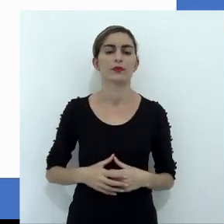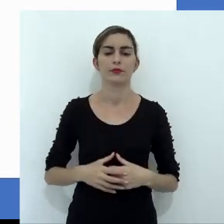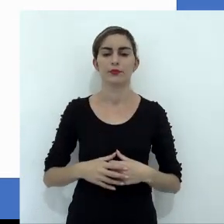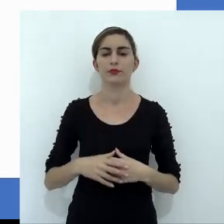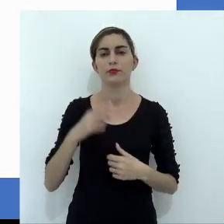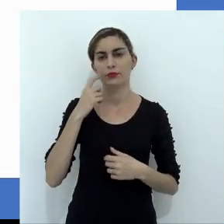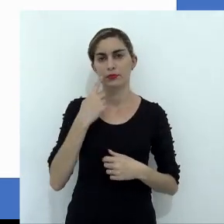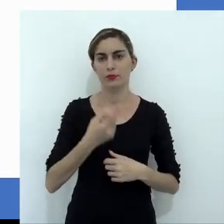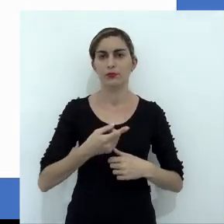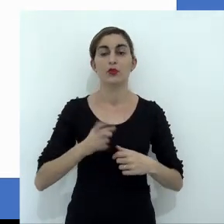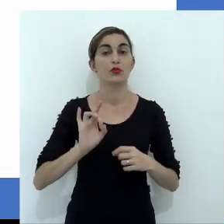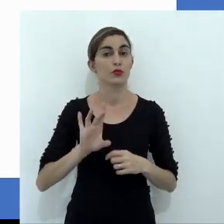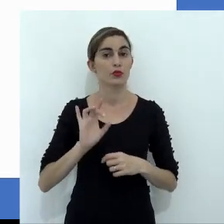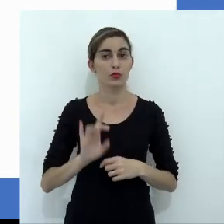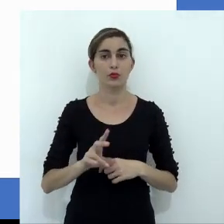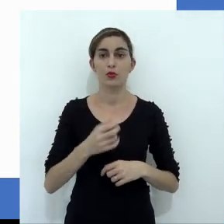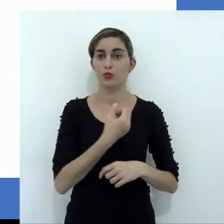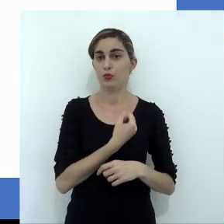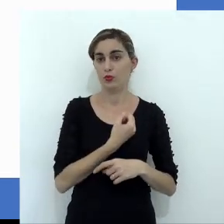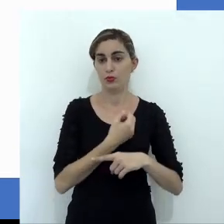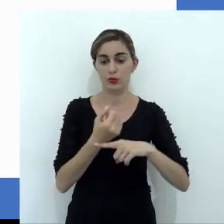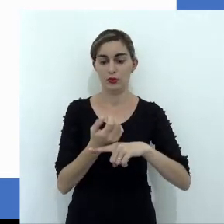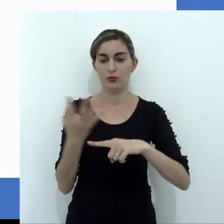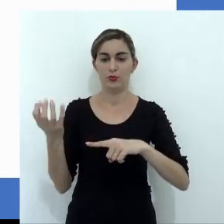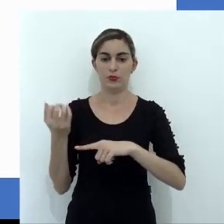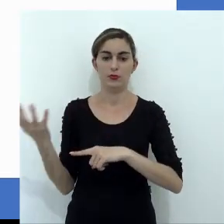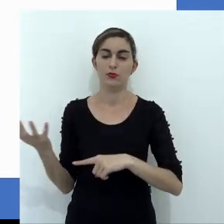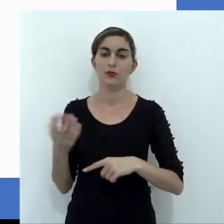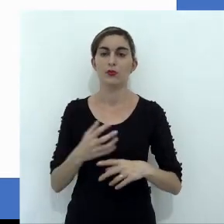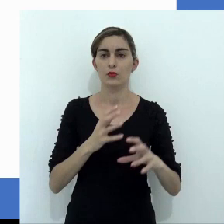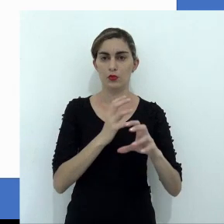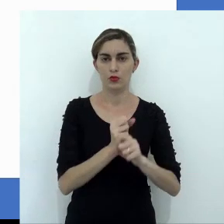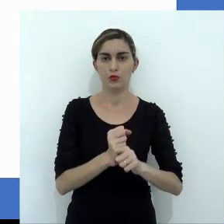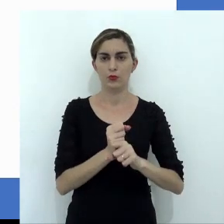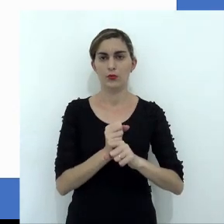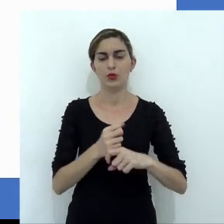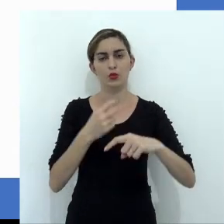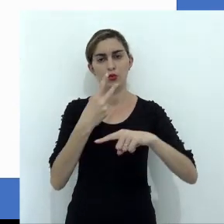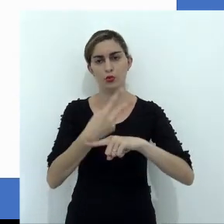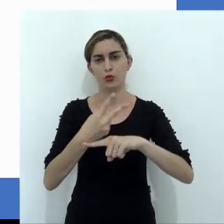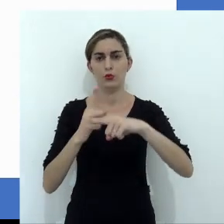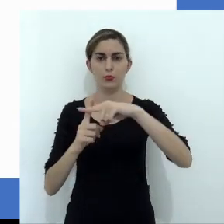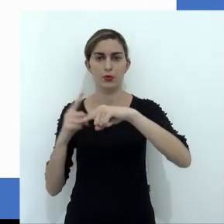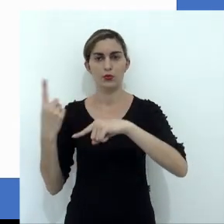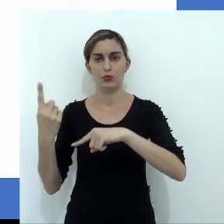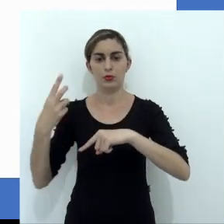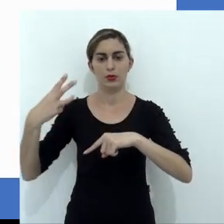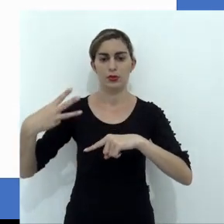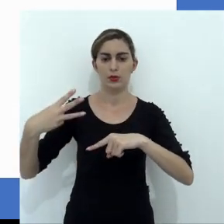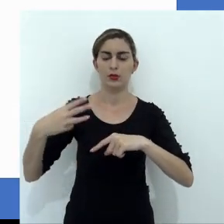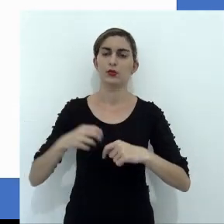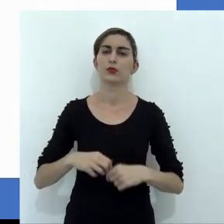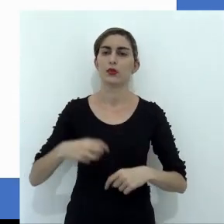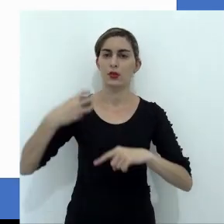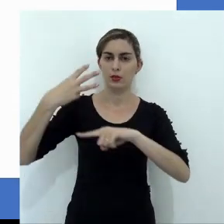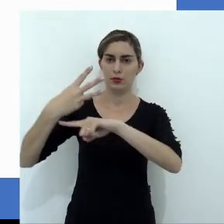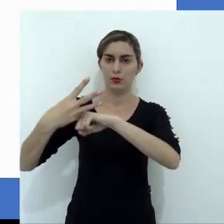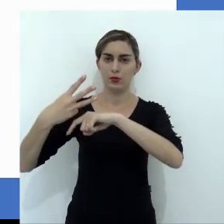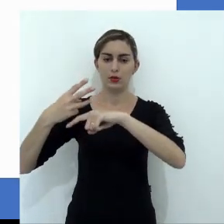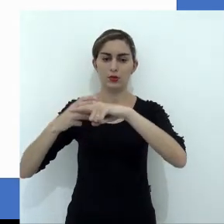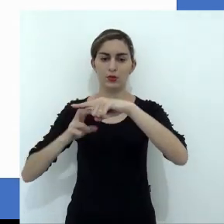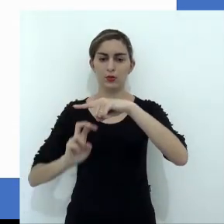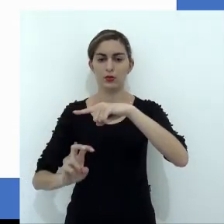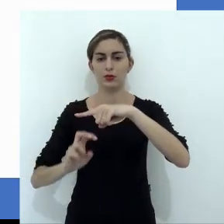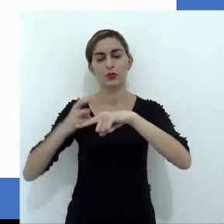está indicada apenas com os numeradores. Então, somando os dois numeradores, 2 mais 1 é 3. Então, o resultado dessa